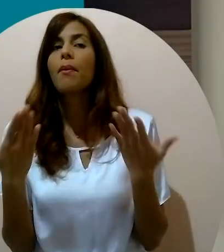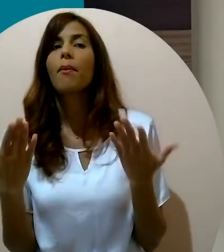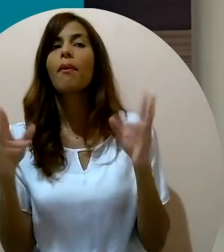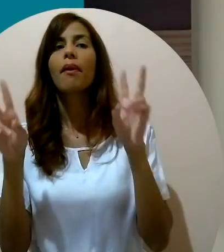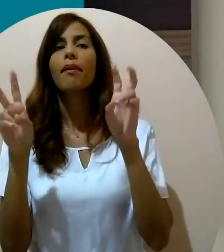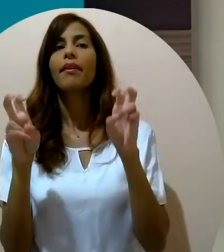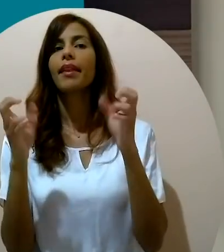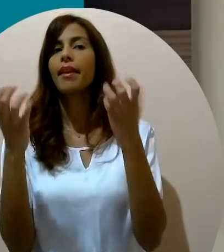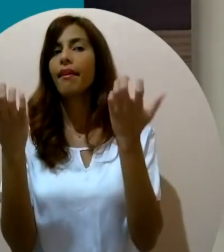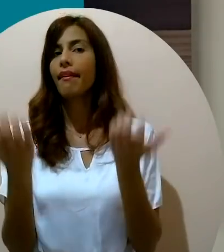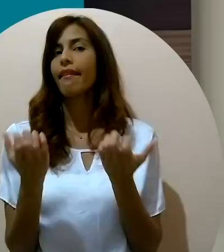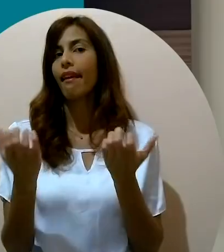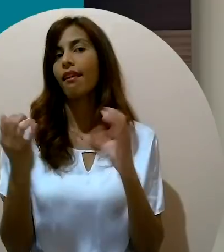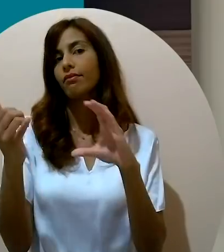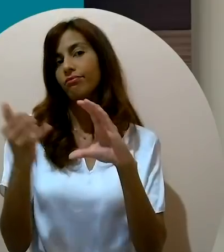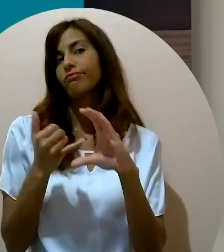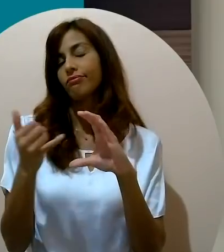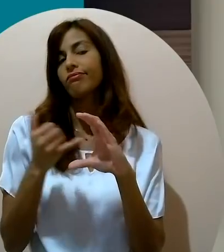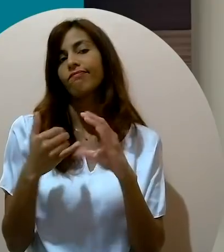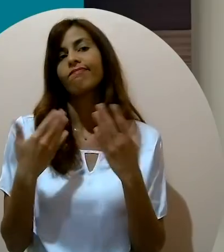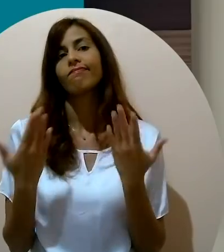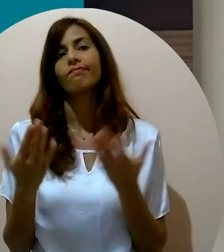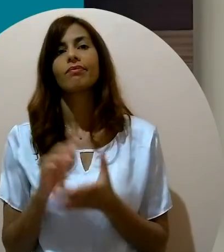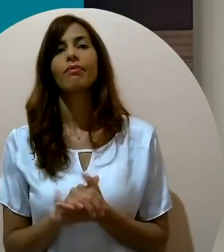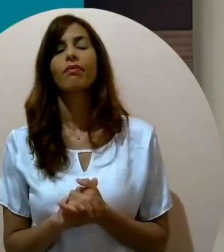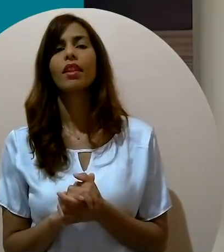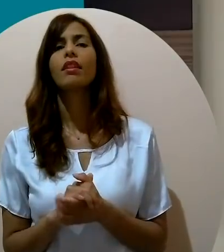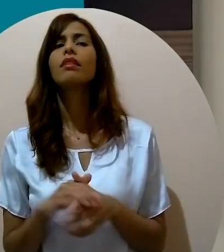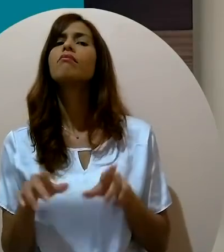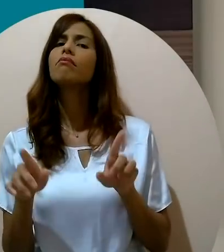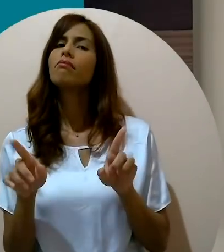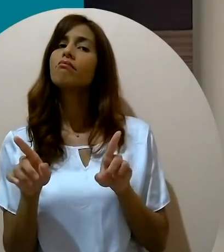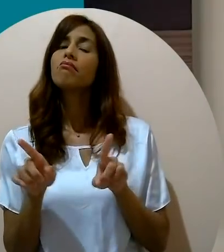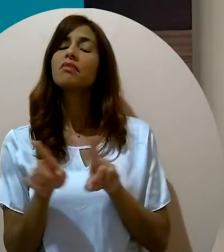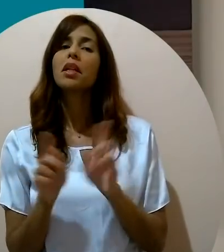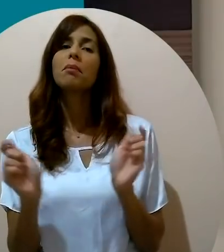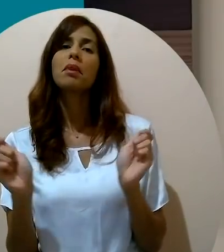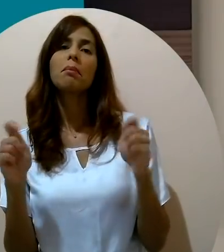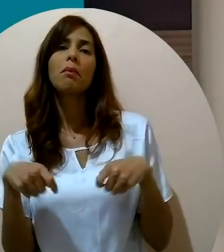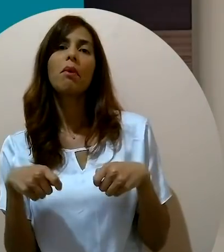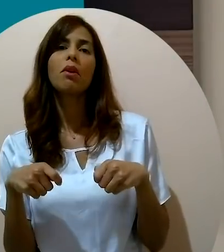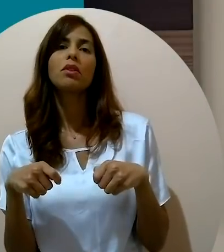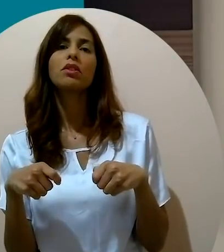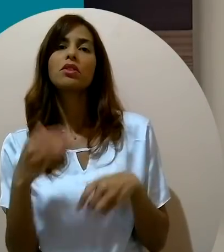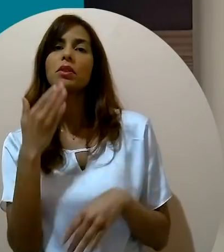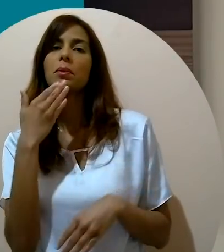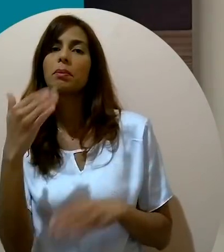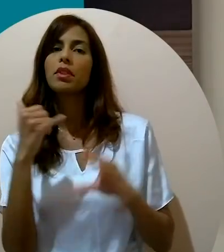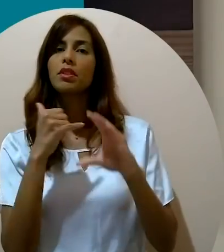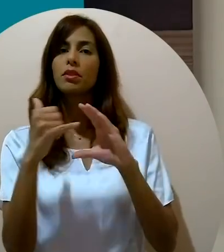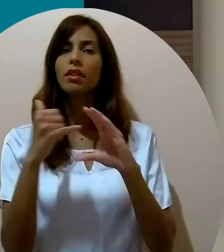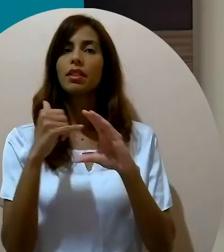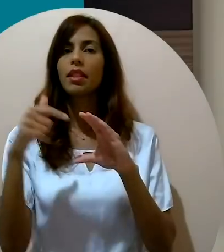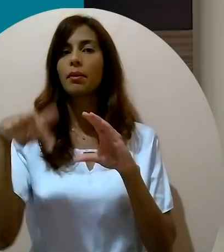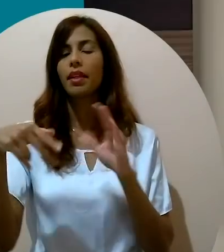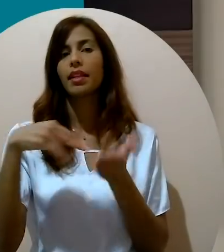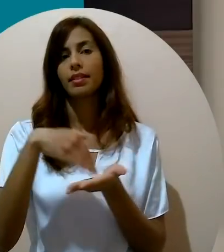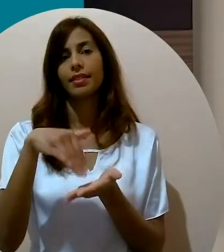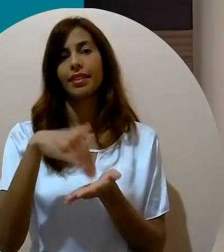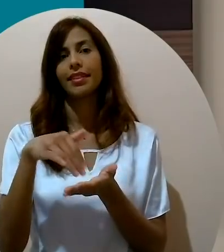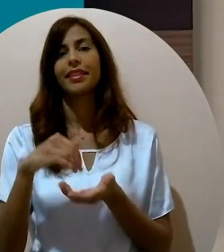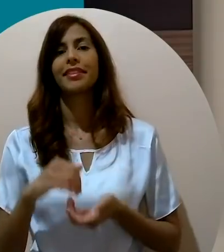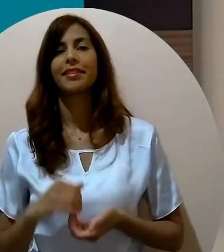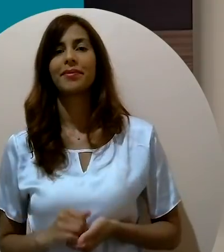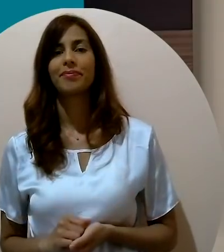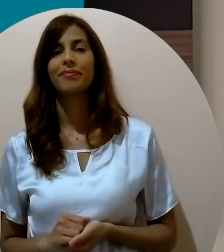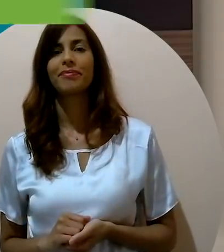ensinoibmeia@gmail.com com seu número de telefone informando quais meditações você deseja receber. Ou mesmo, envie essa mesma mensagem para o